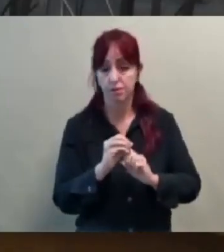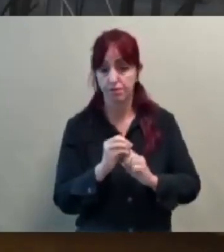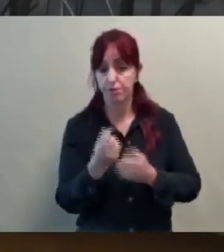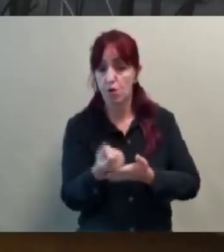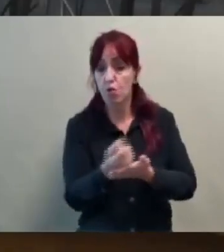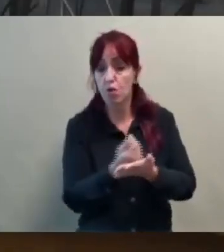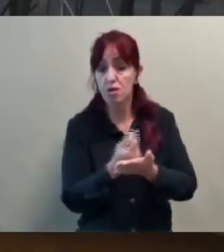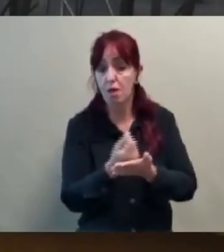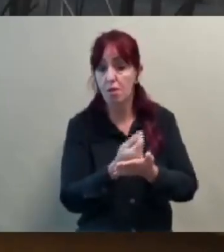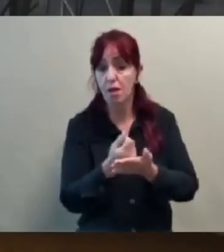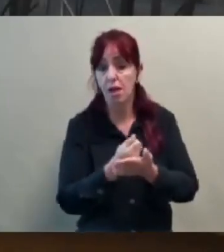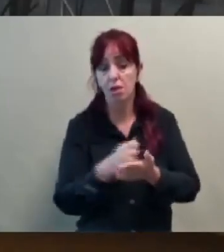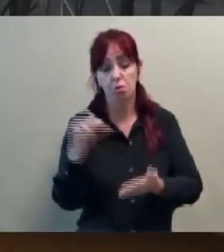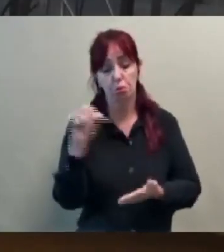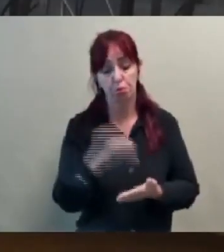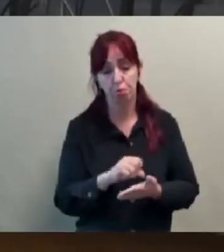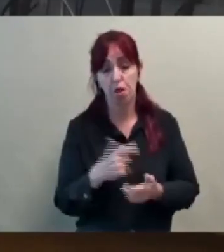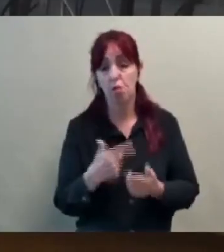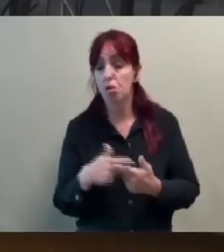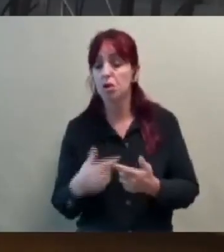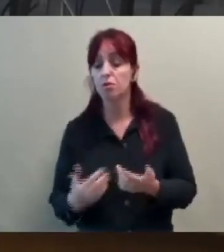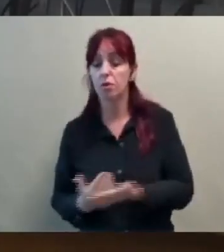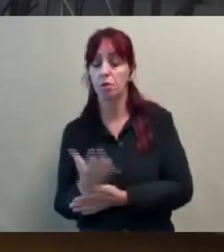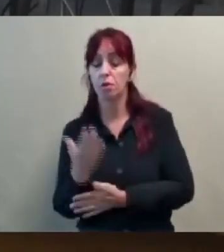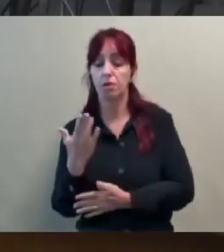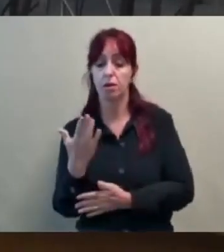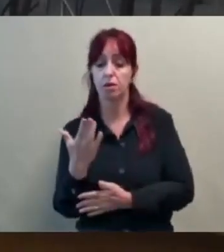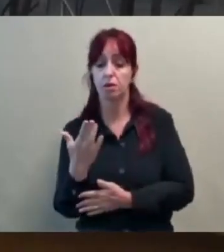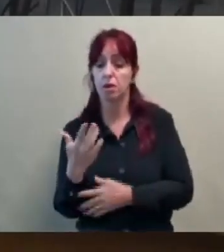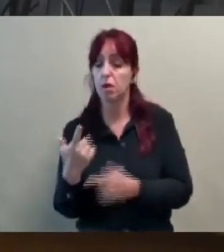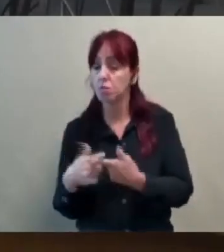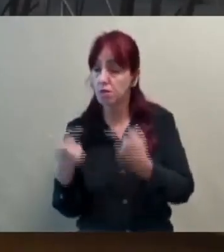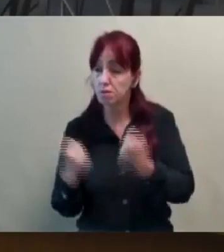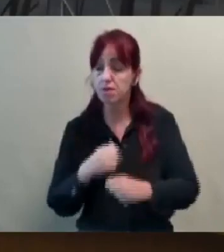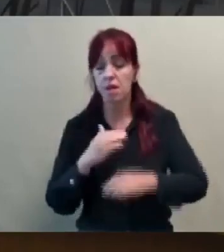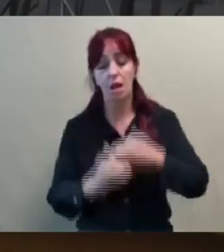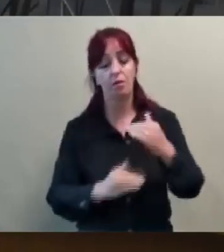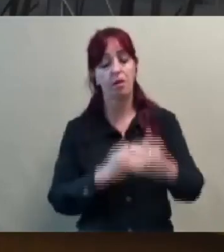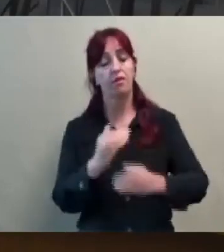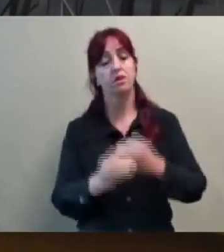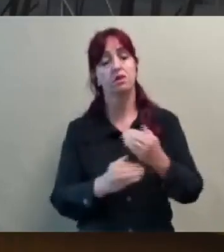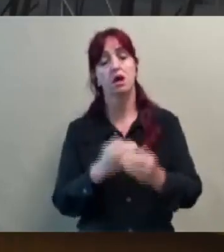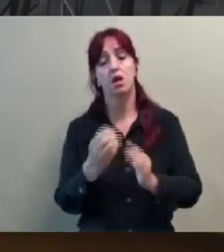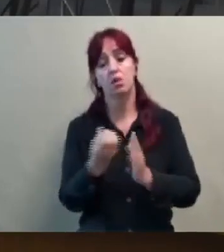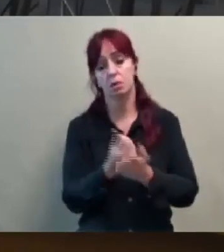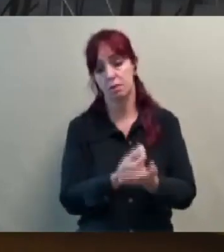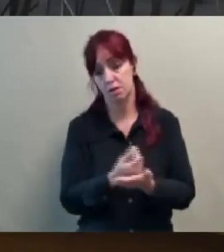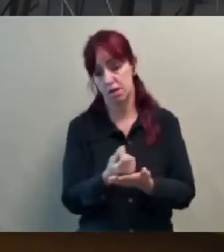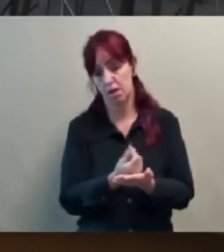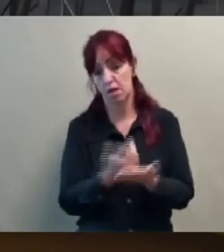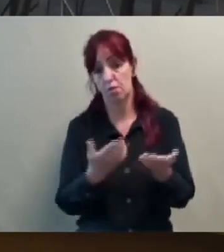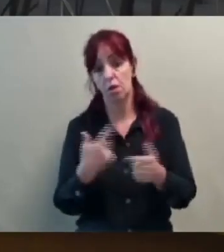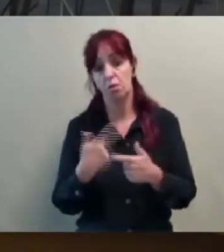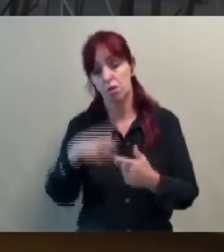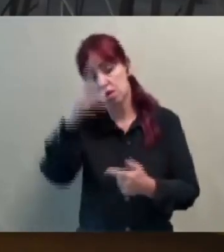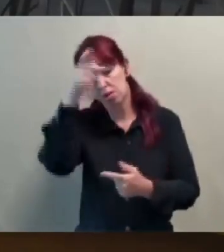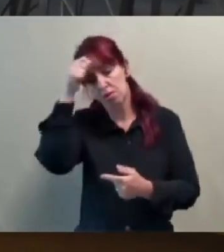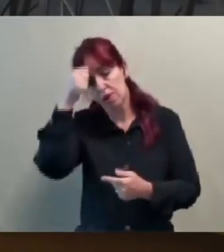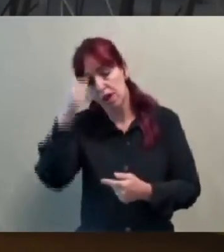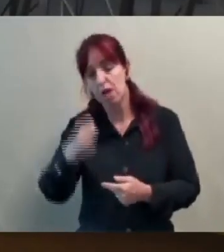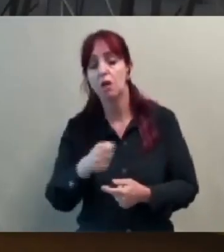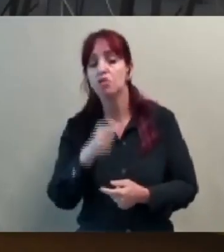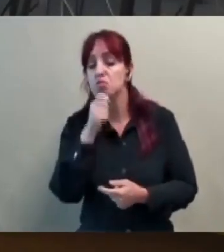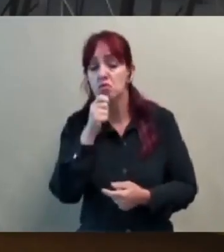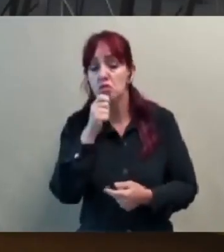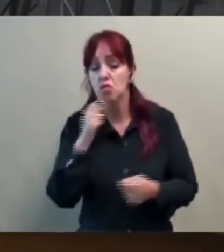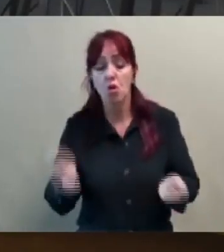foi aprovado. Ele foi aprovado porque, de fato, tinha que avançar com uma peça orçamentária. Mas por que o prefeito não investiu o tempo dele